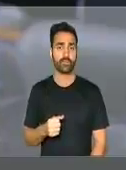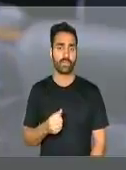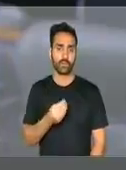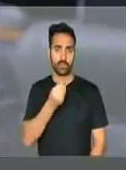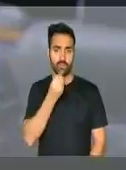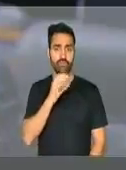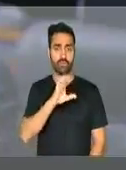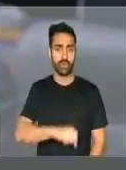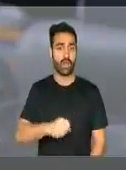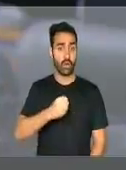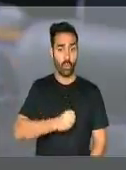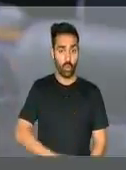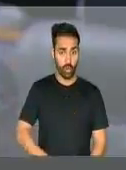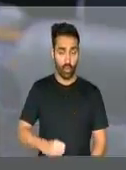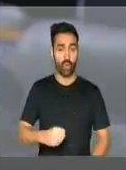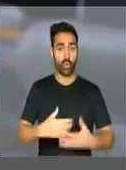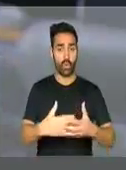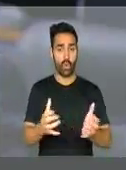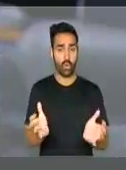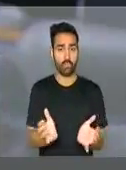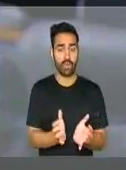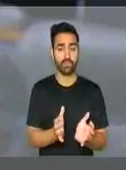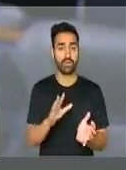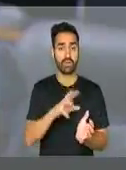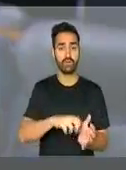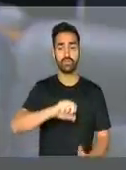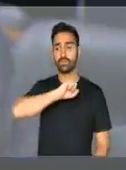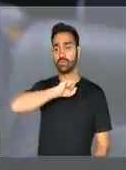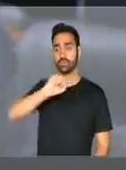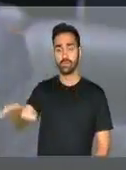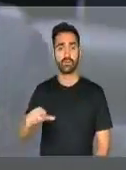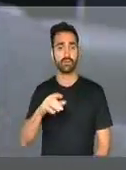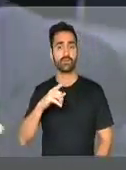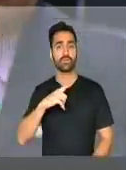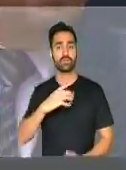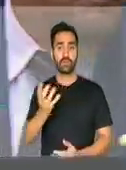fezes, faça um bolo e jogue na cara dele, que ele merece. Muito obrigado. Bom, deputado.